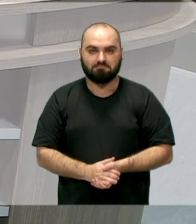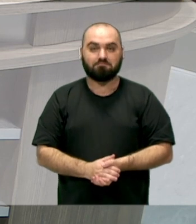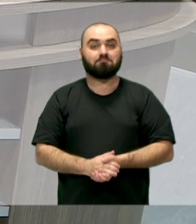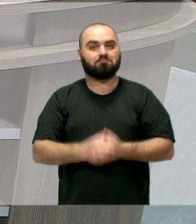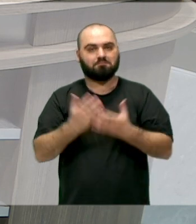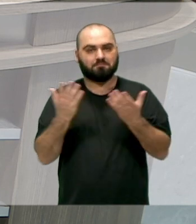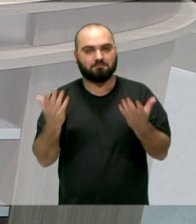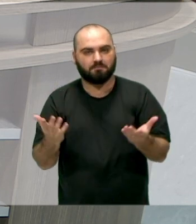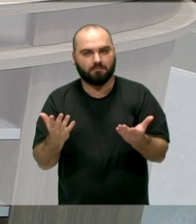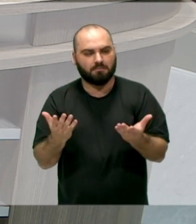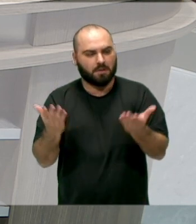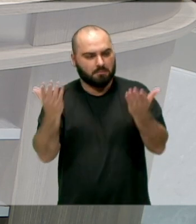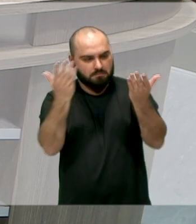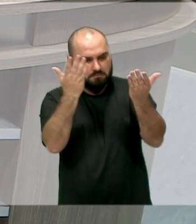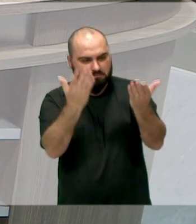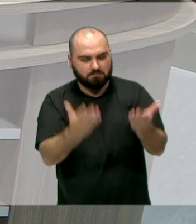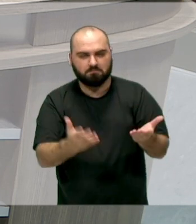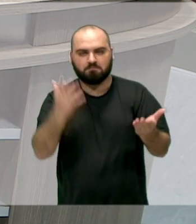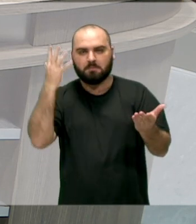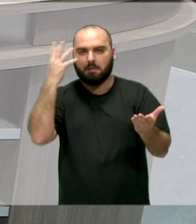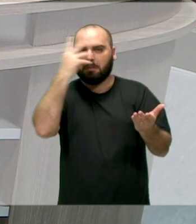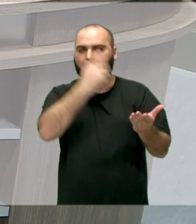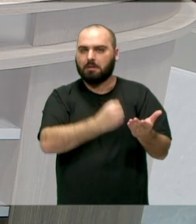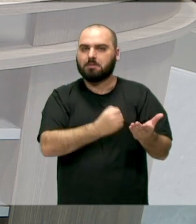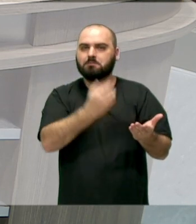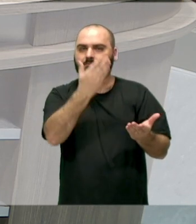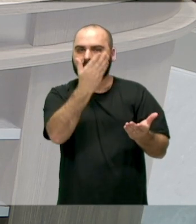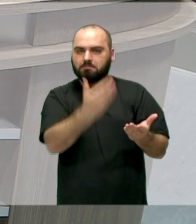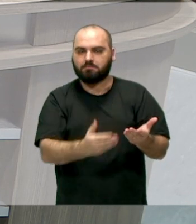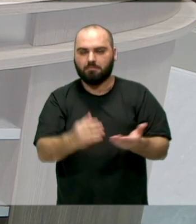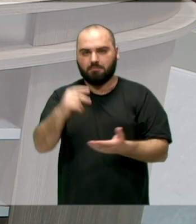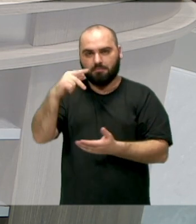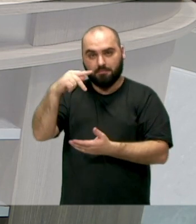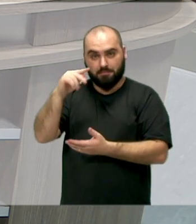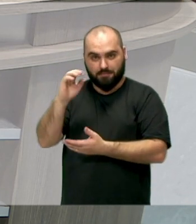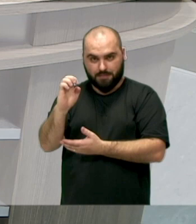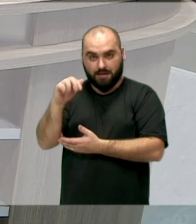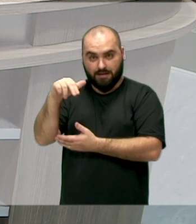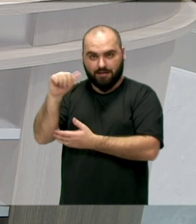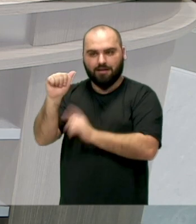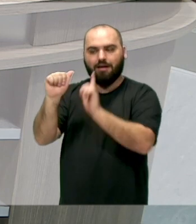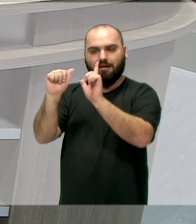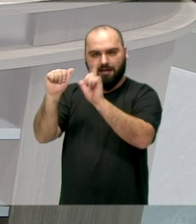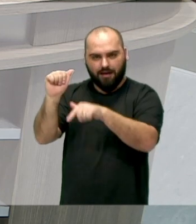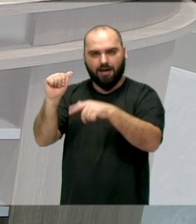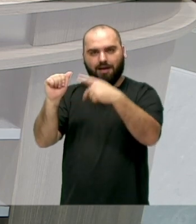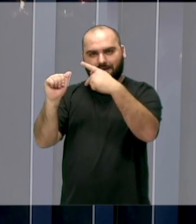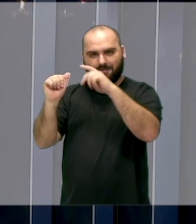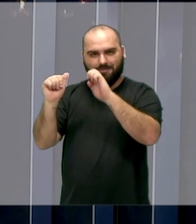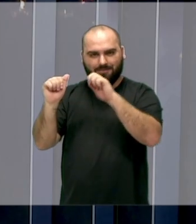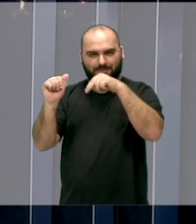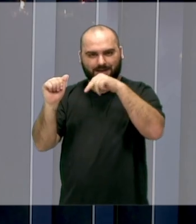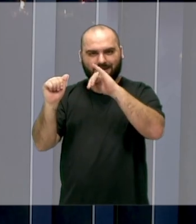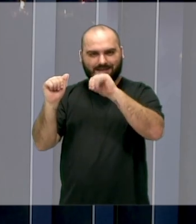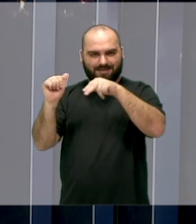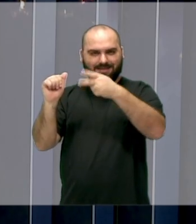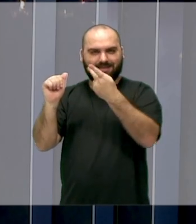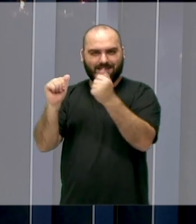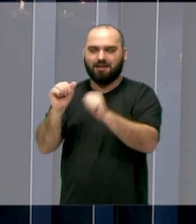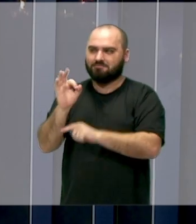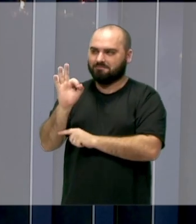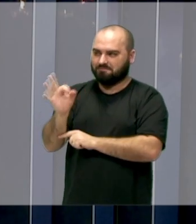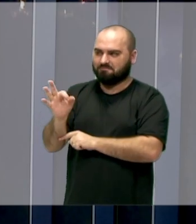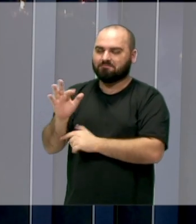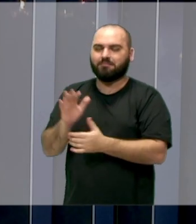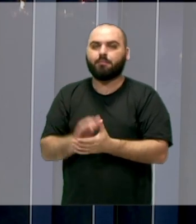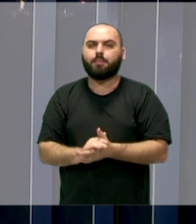Então, que coisa linda. O Pena, né? É o Peninha que você cita.